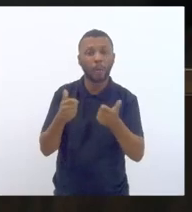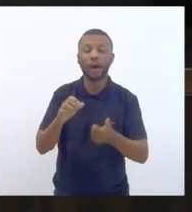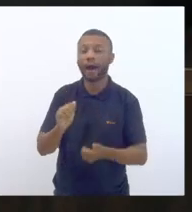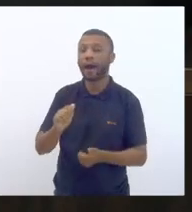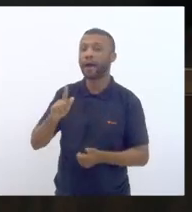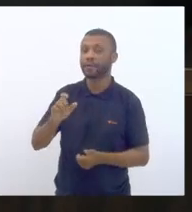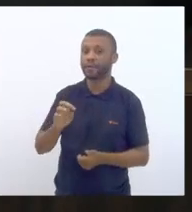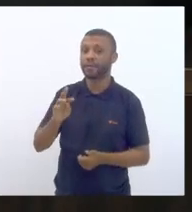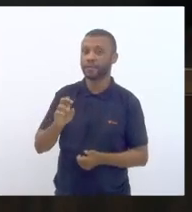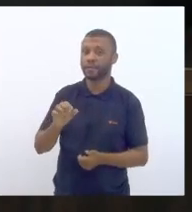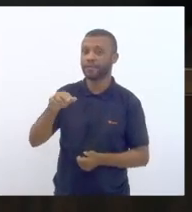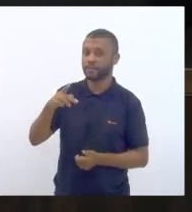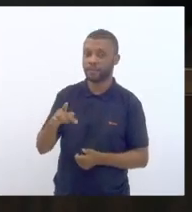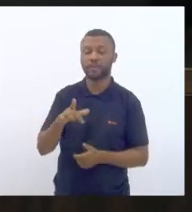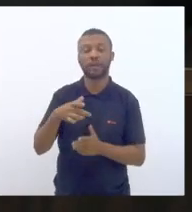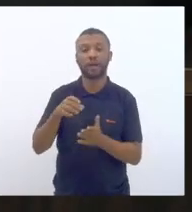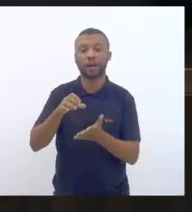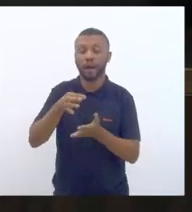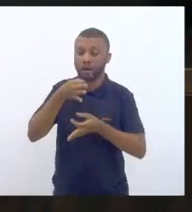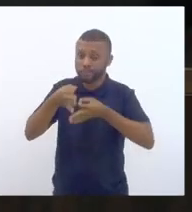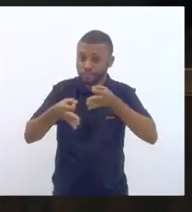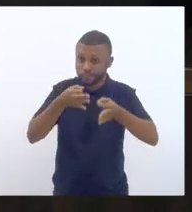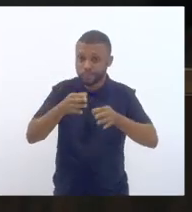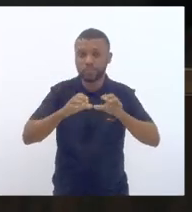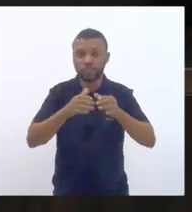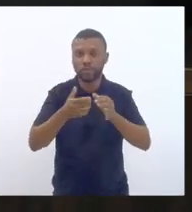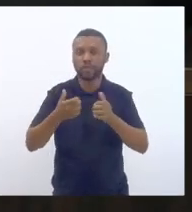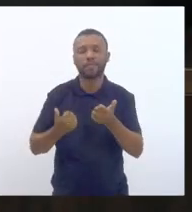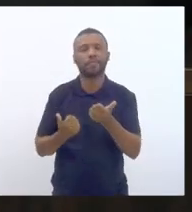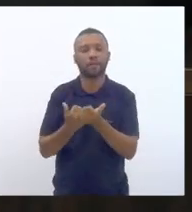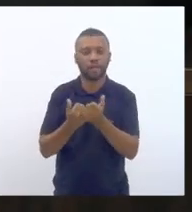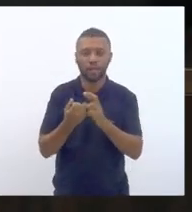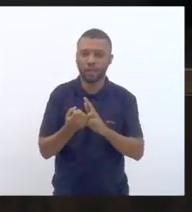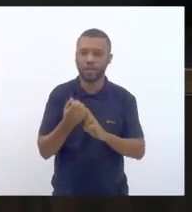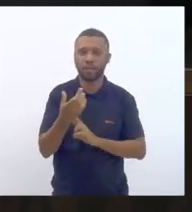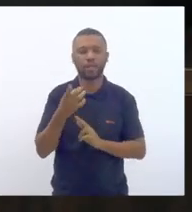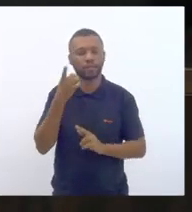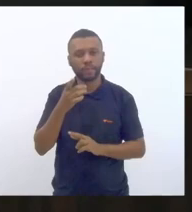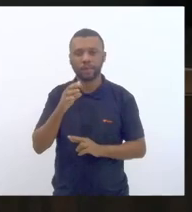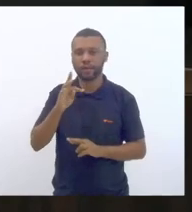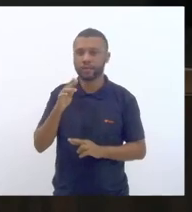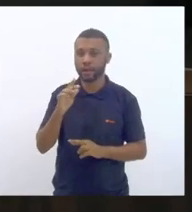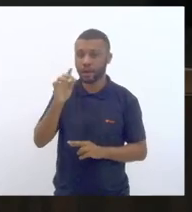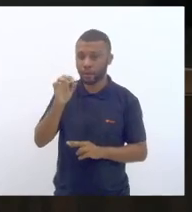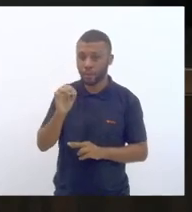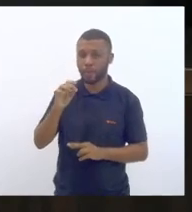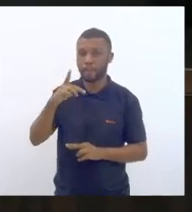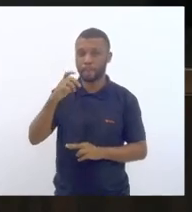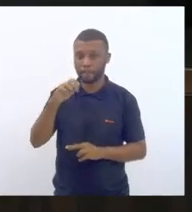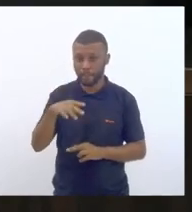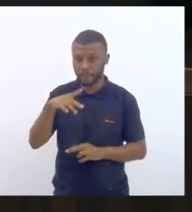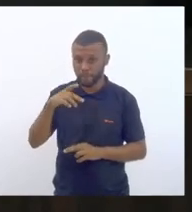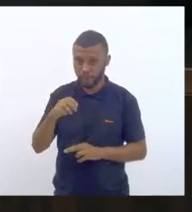AGTRANSP. Parecida à Comissão de Normas Internas e Proporções Externas, favorável, relator deputado Tiago Pampulha.